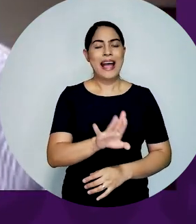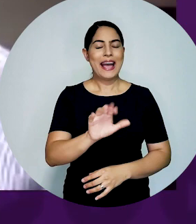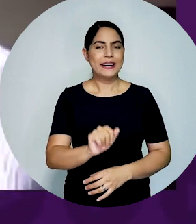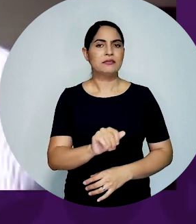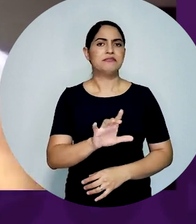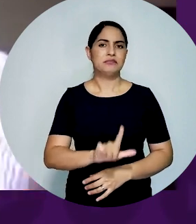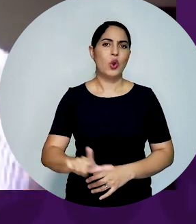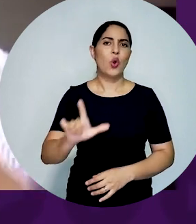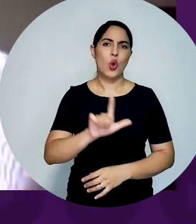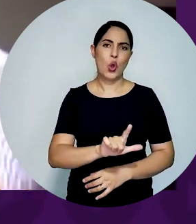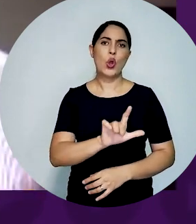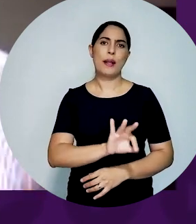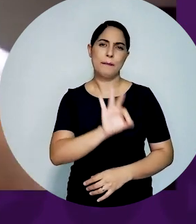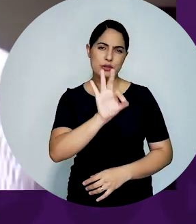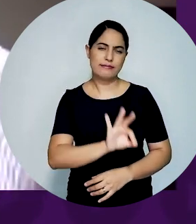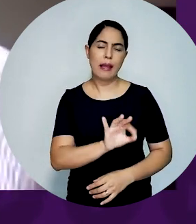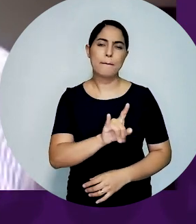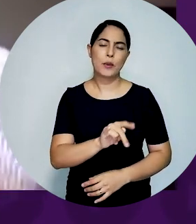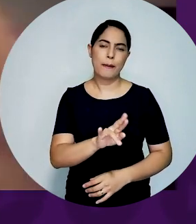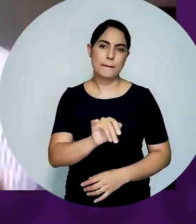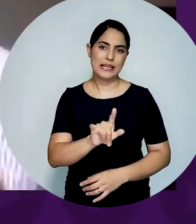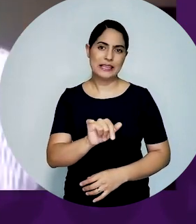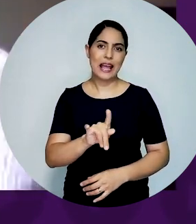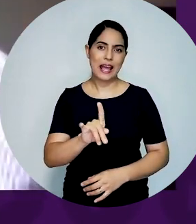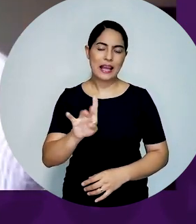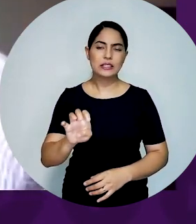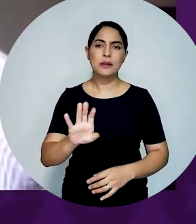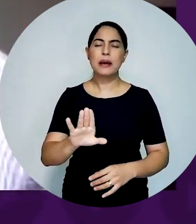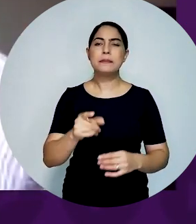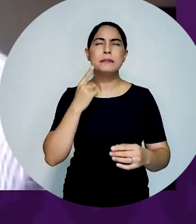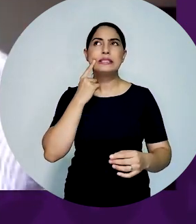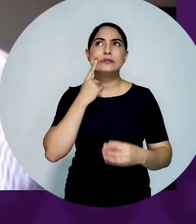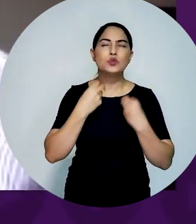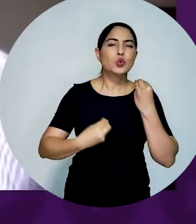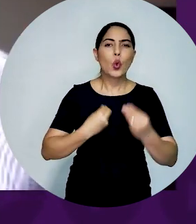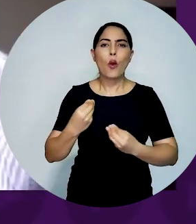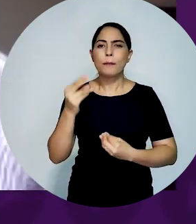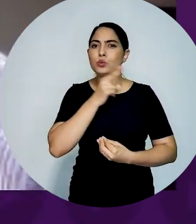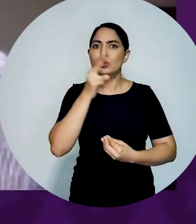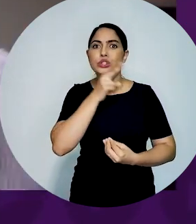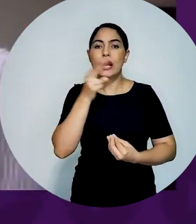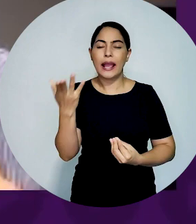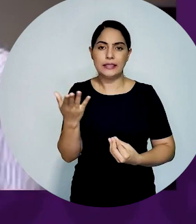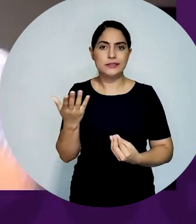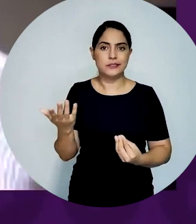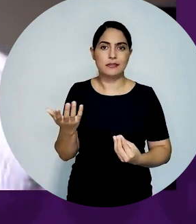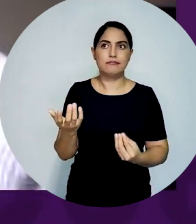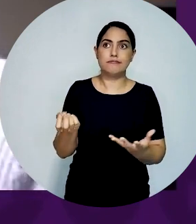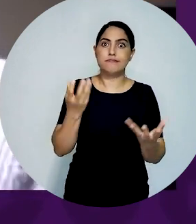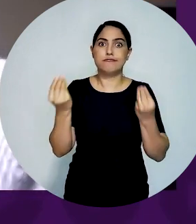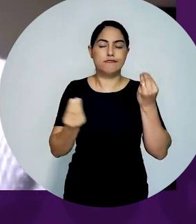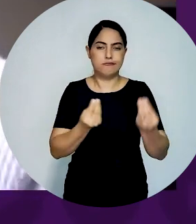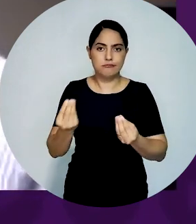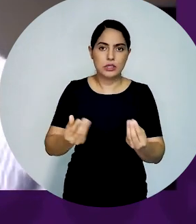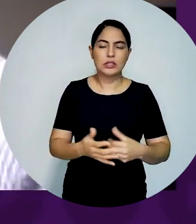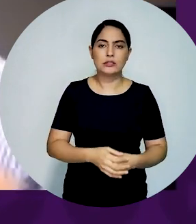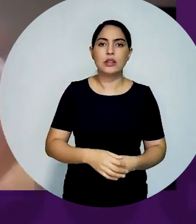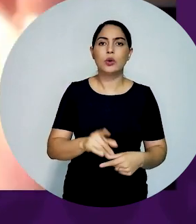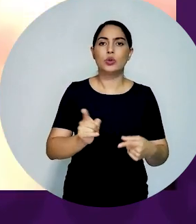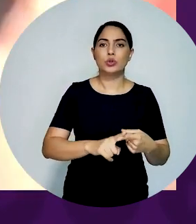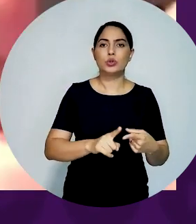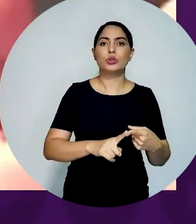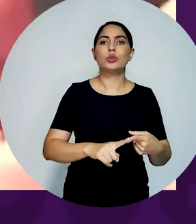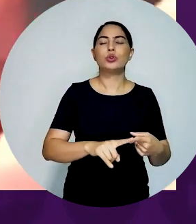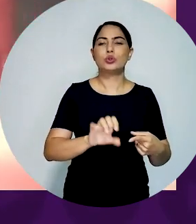cognição sumária, uma tutela fundada em probabilidade, mas ela era sempre restrita e pensada do ponto de vista da urgência. Ou